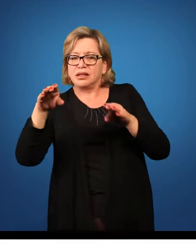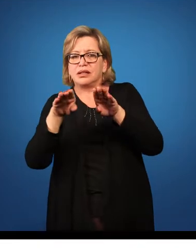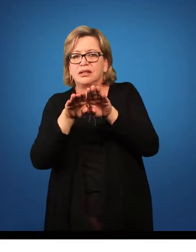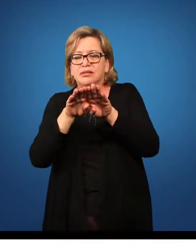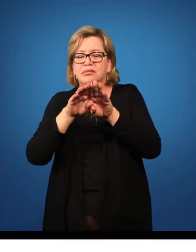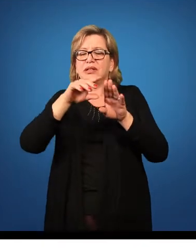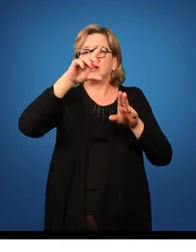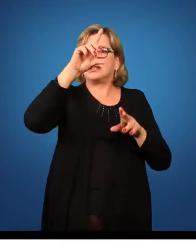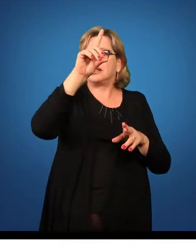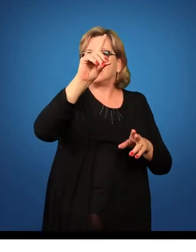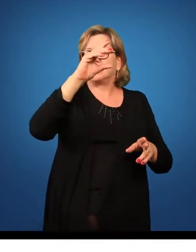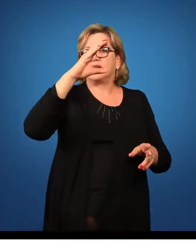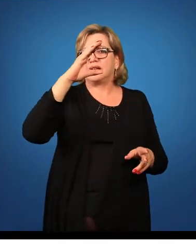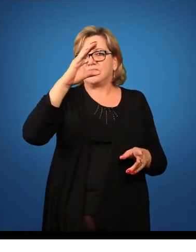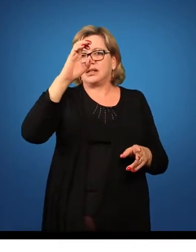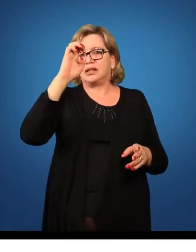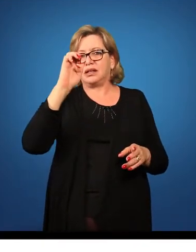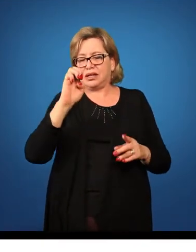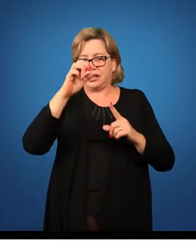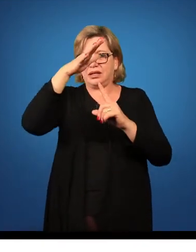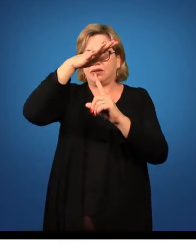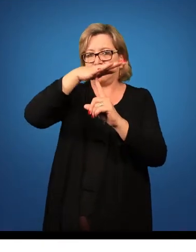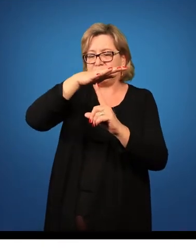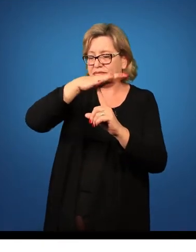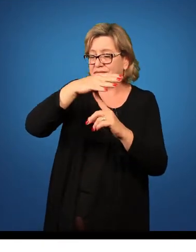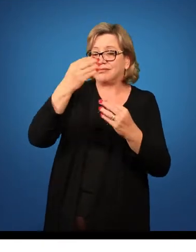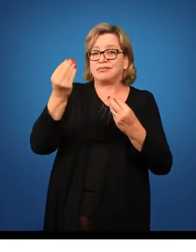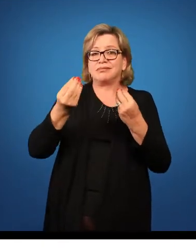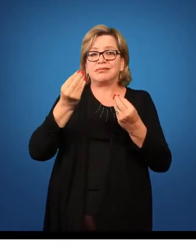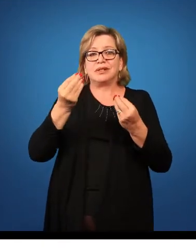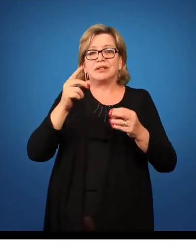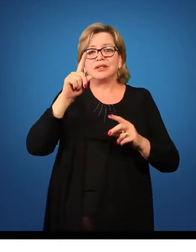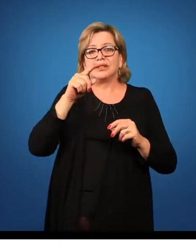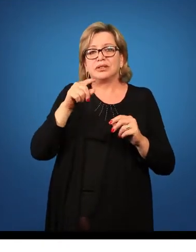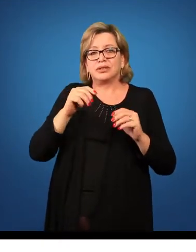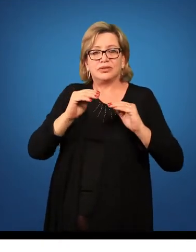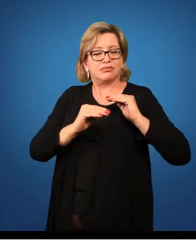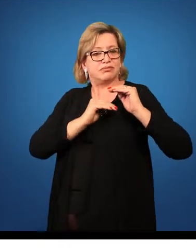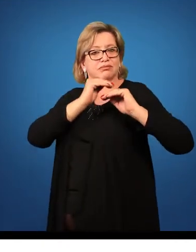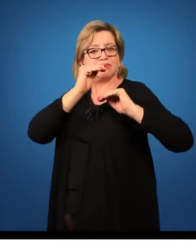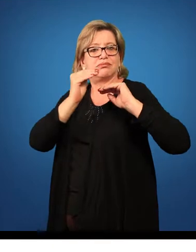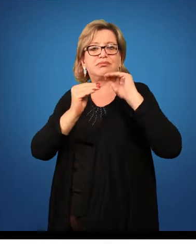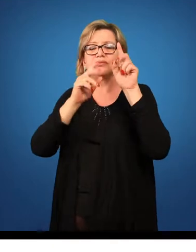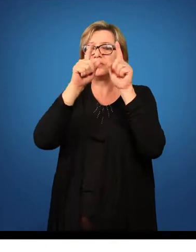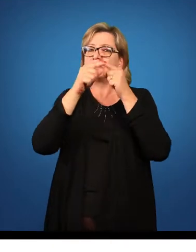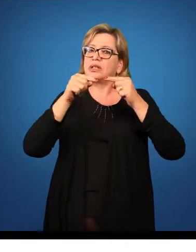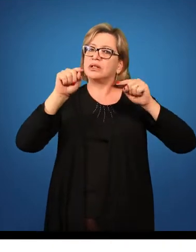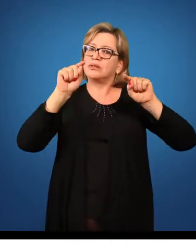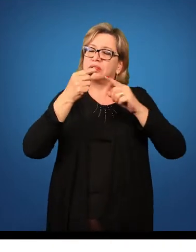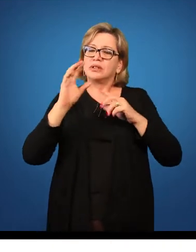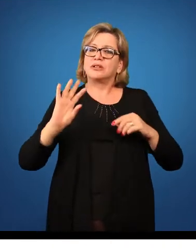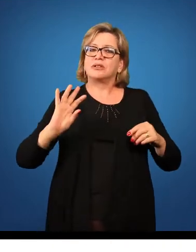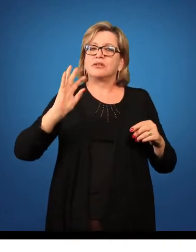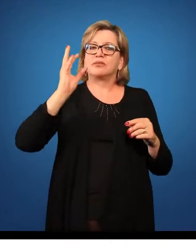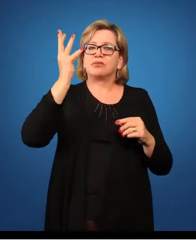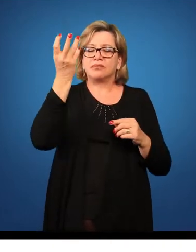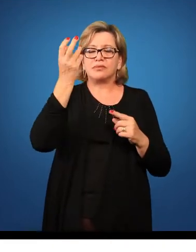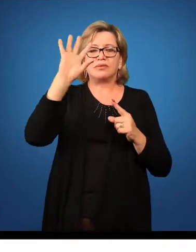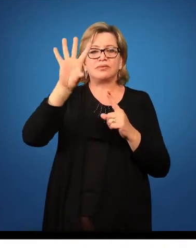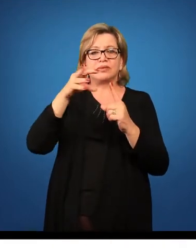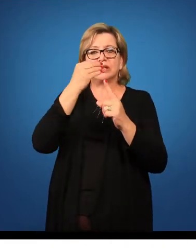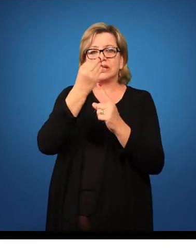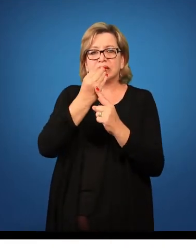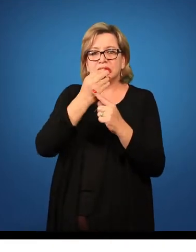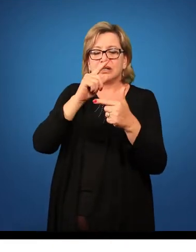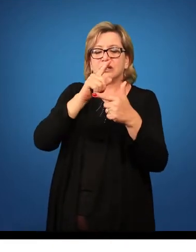curriculares, tanto nacionais como estaduais, que o desenvolvimento da música se dá no âmbito da arte a